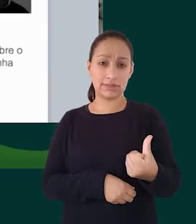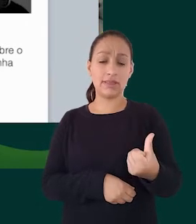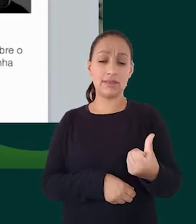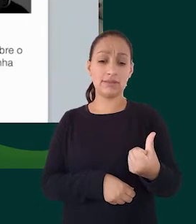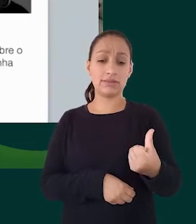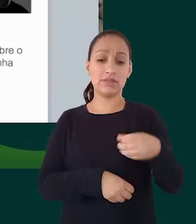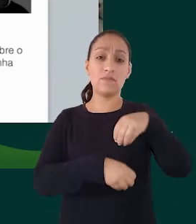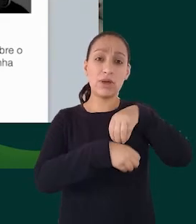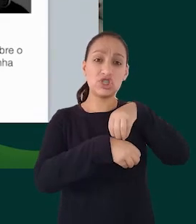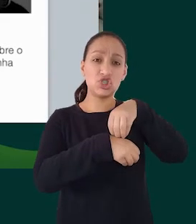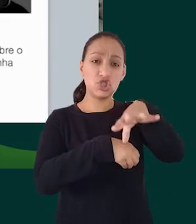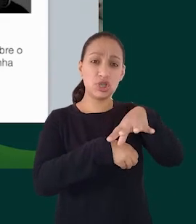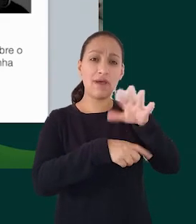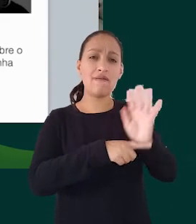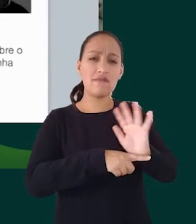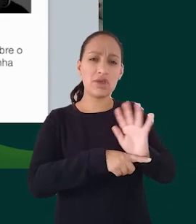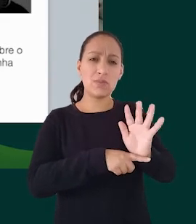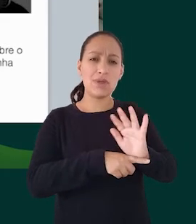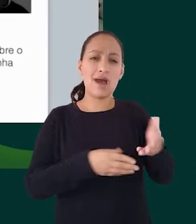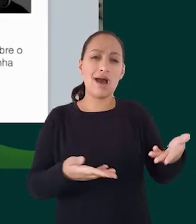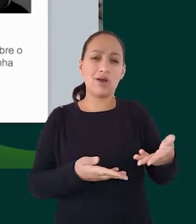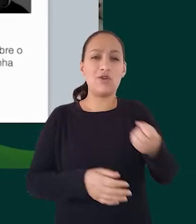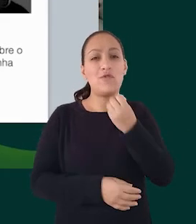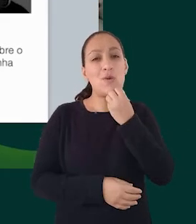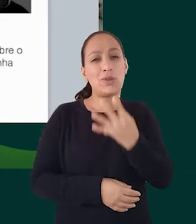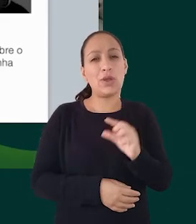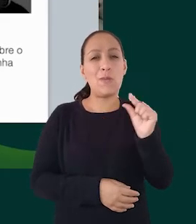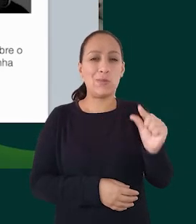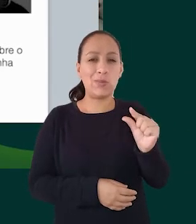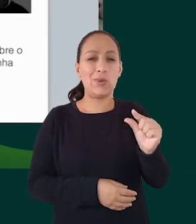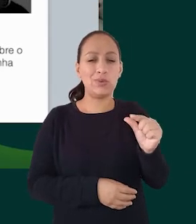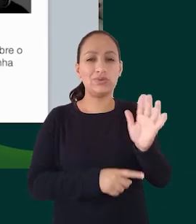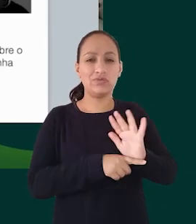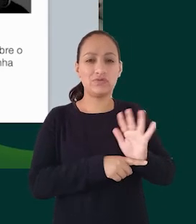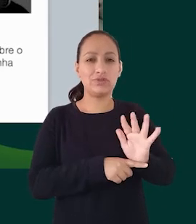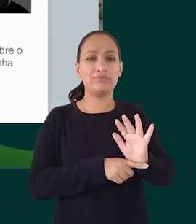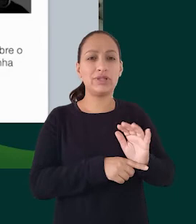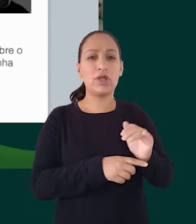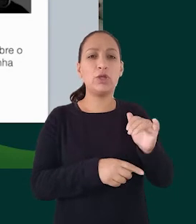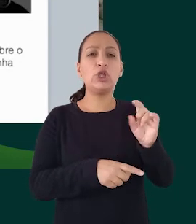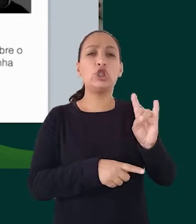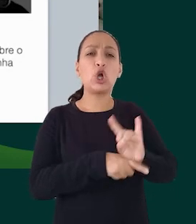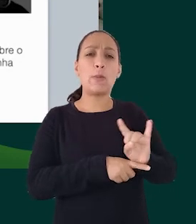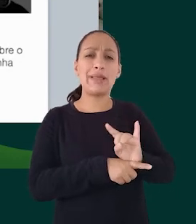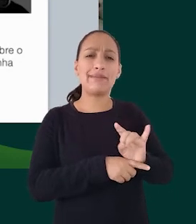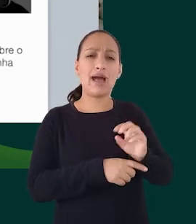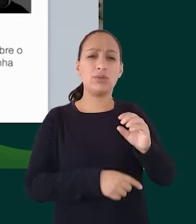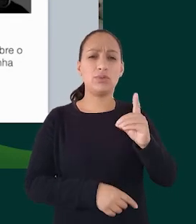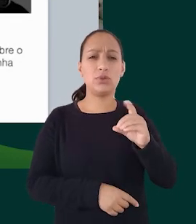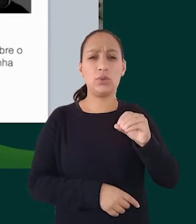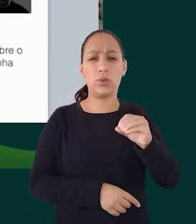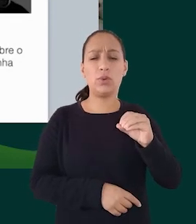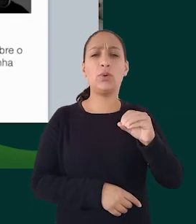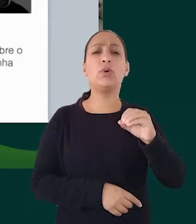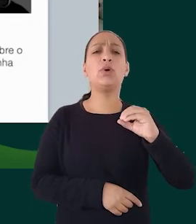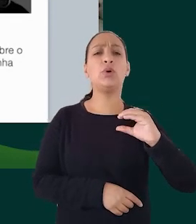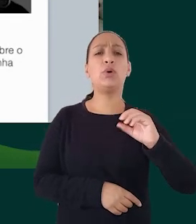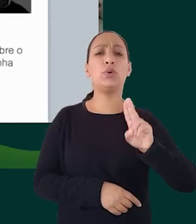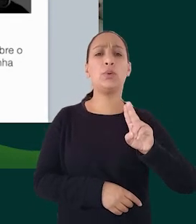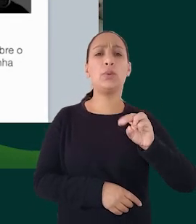filme, eu vou acabar dando um pouquinho de spoiler sobre o filme. Ele é um documentário chamado The Great Hack, não sei se vocês já